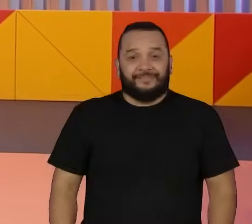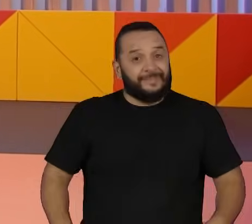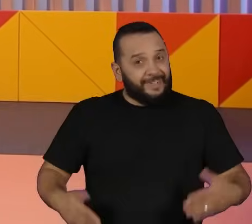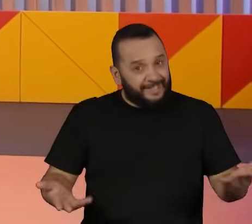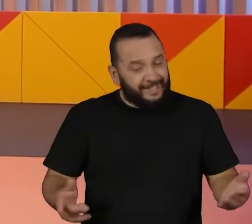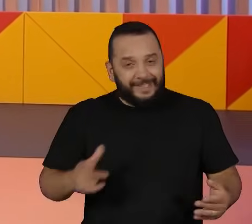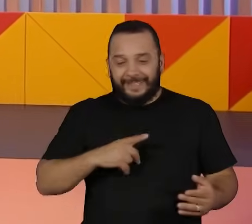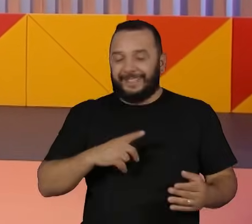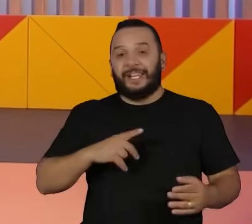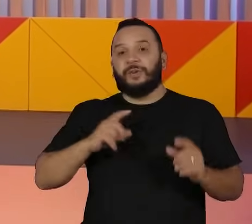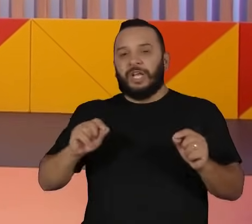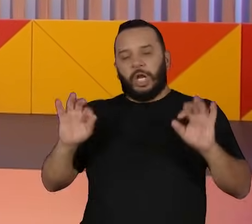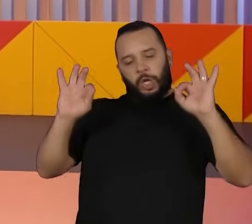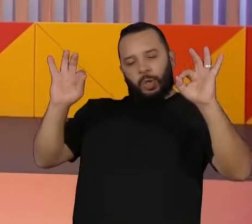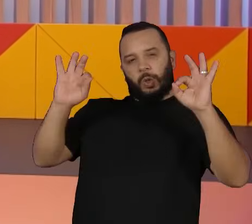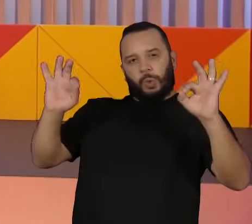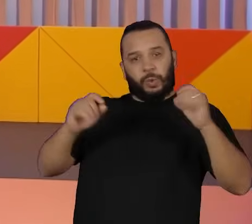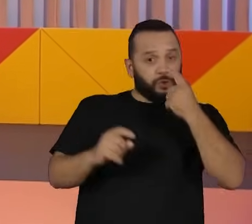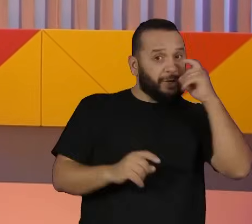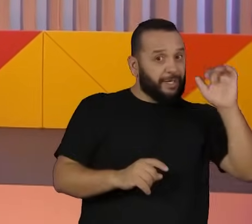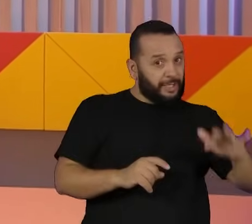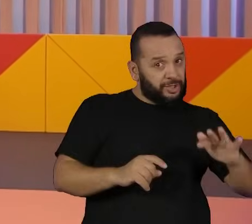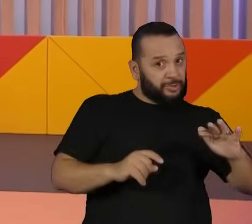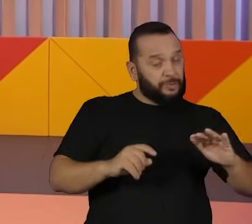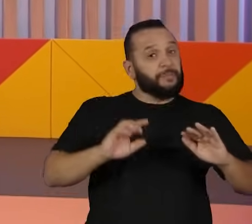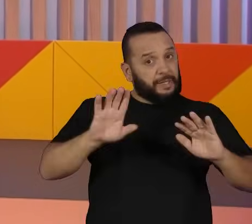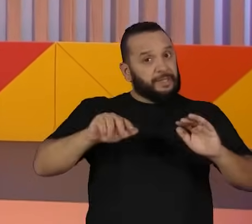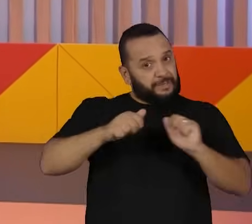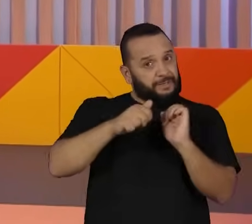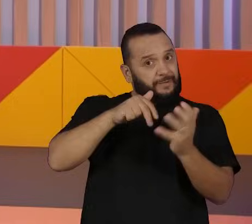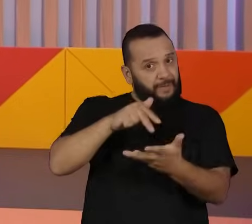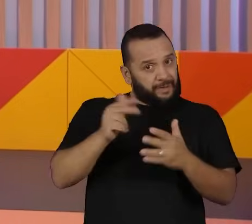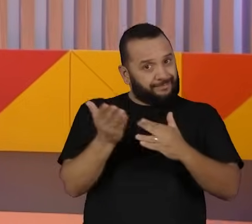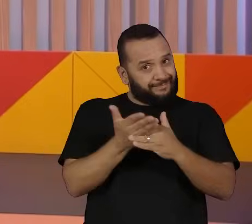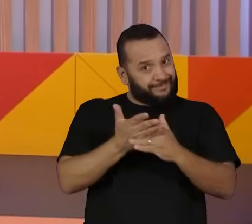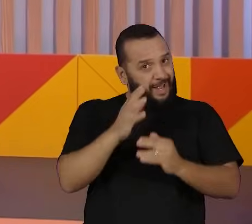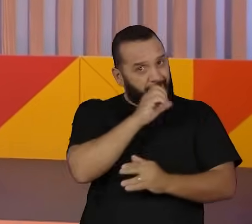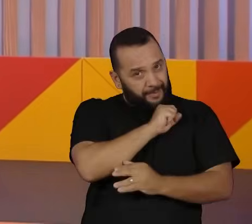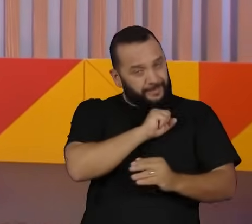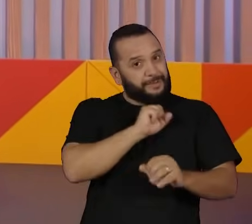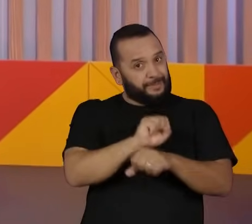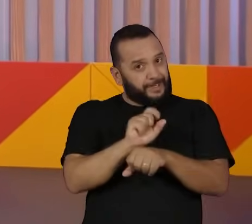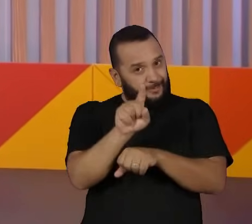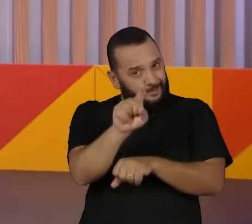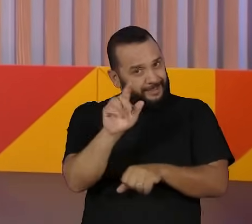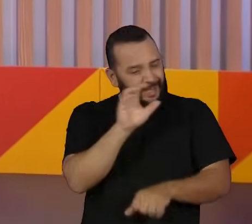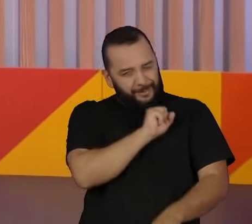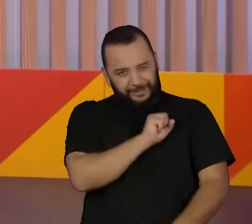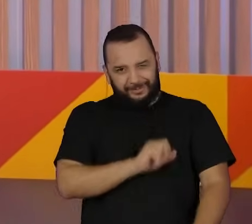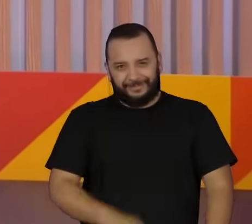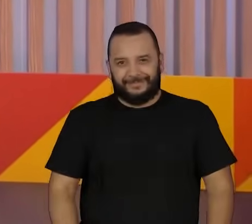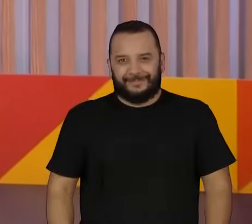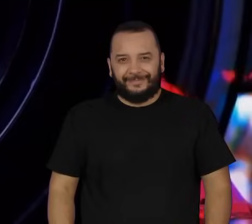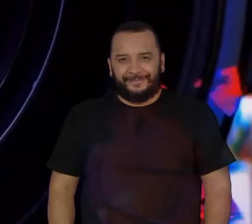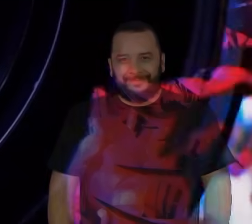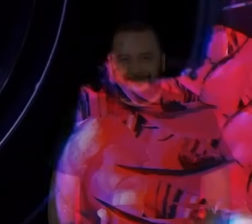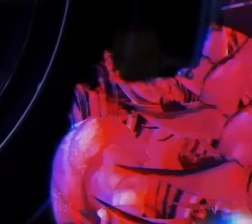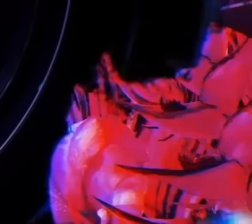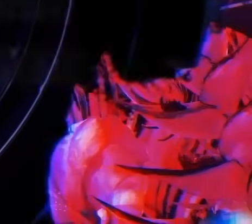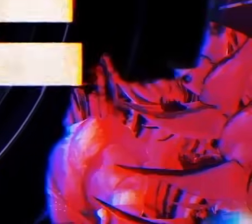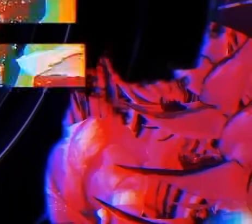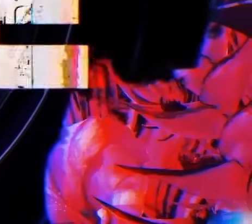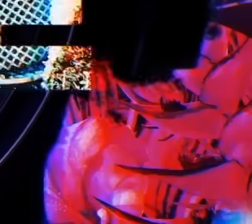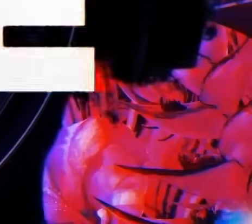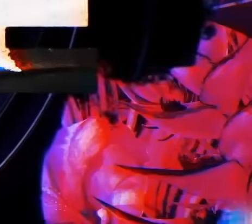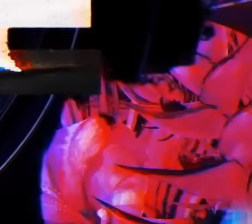Ainda tem luxo, lixo aqui no Estação Livre de hoje, só que daqui a pouco, porque eu vou dar uma saída para o intervalo e eu espero você, porque é rapidinho.